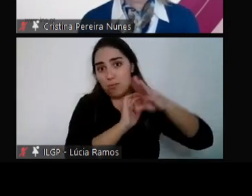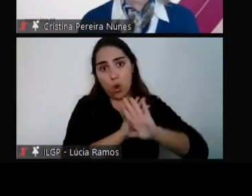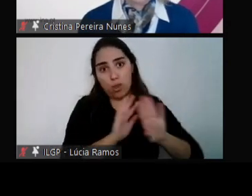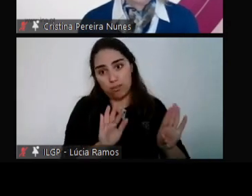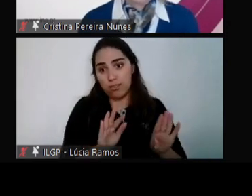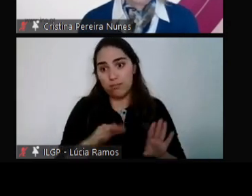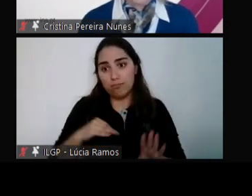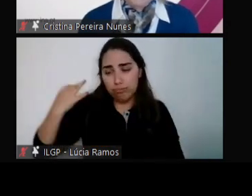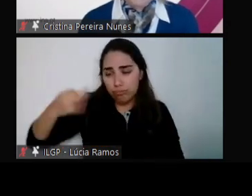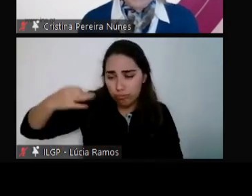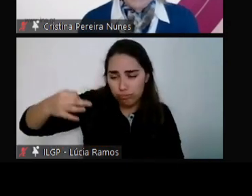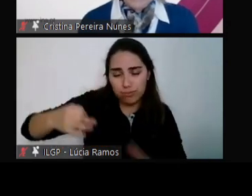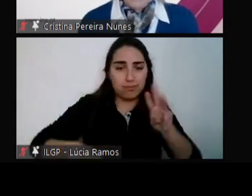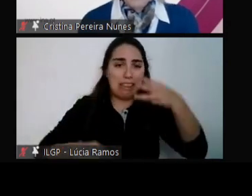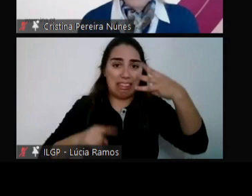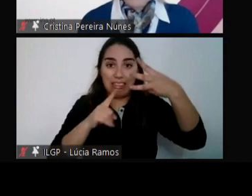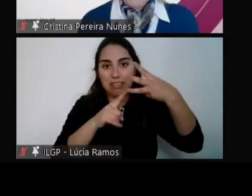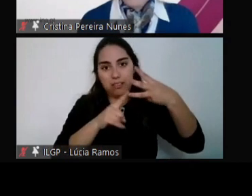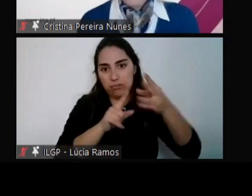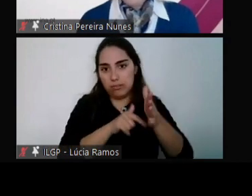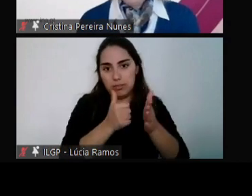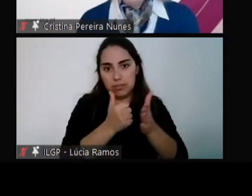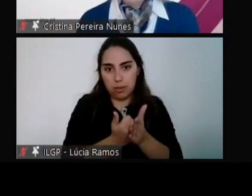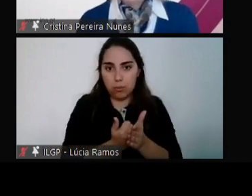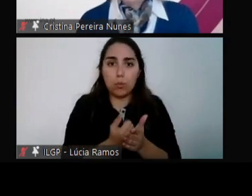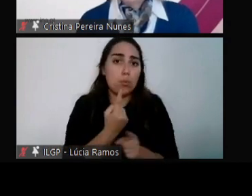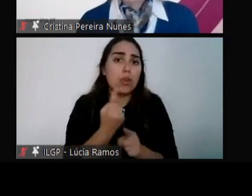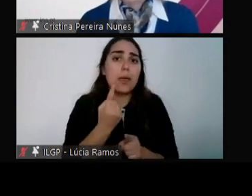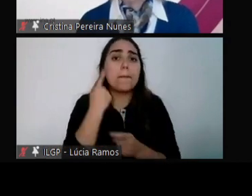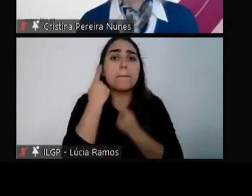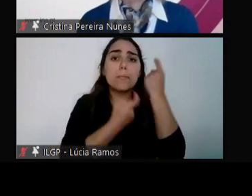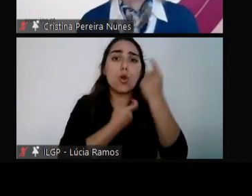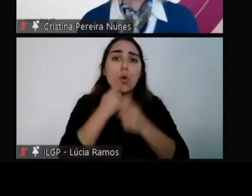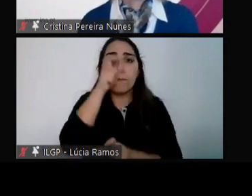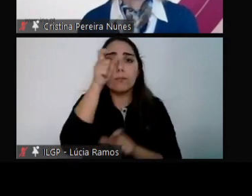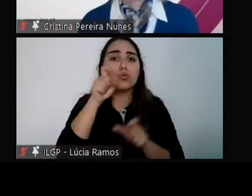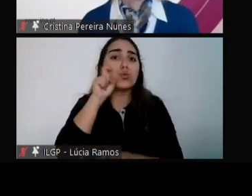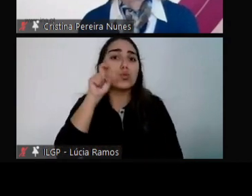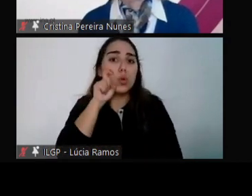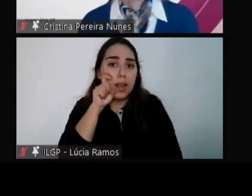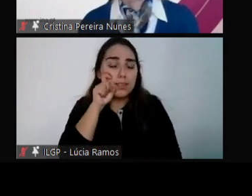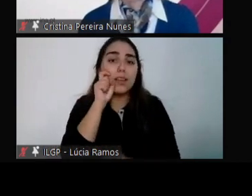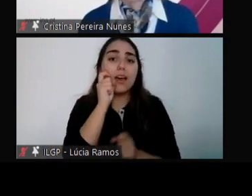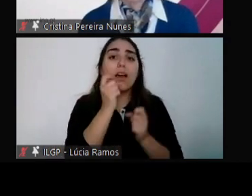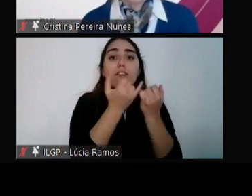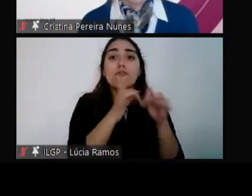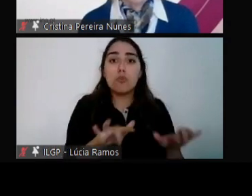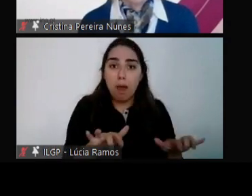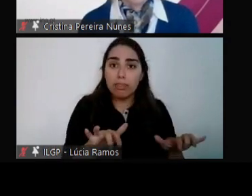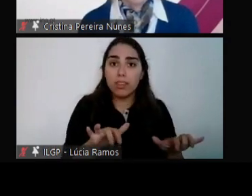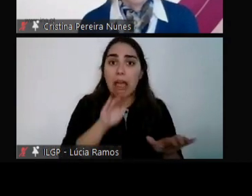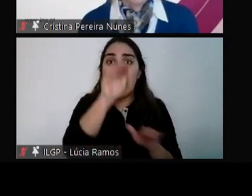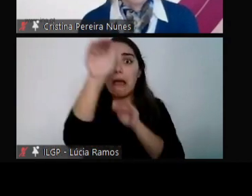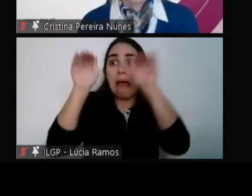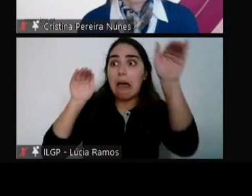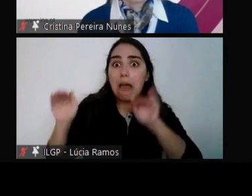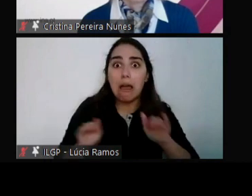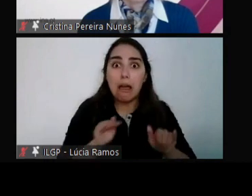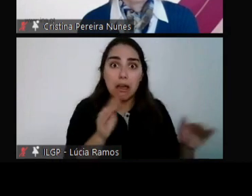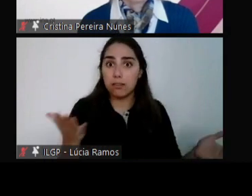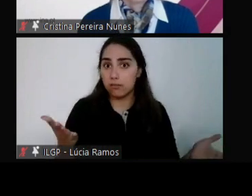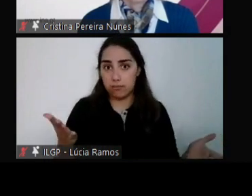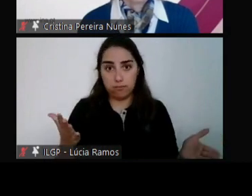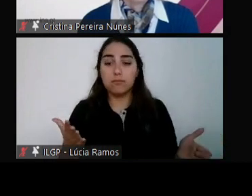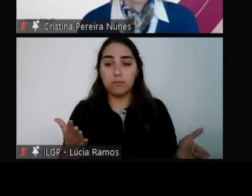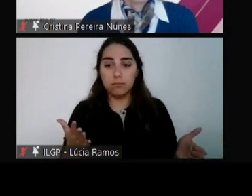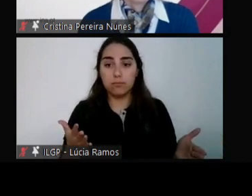dia pede-se muito segurança informática. Portanto, os responsáveis pela área de sistemas de informática estão a ser chamados. Está tudo certo aquilo que foi apresentado ali pelo Vieira,